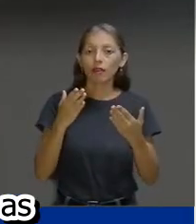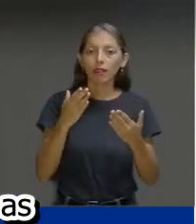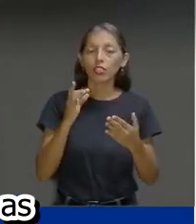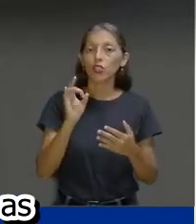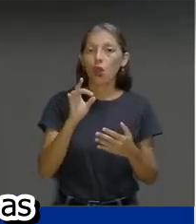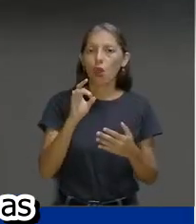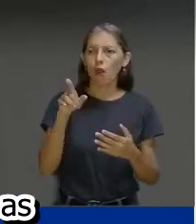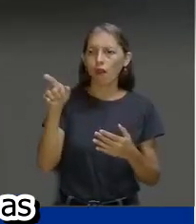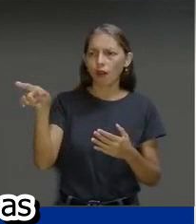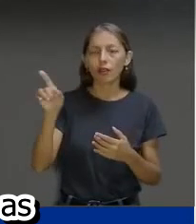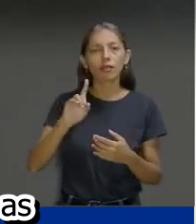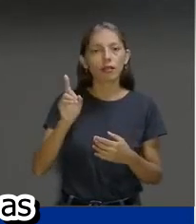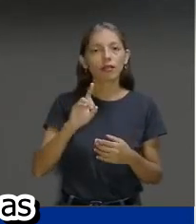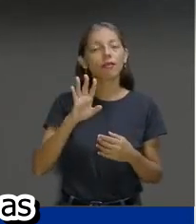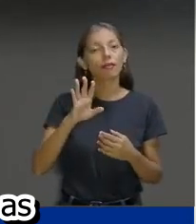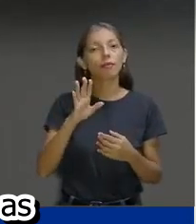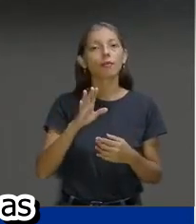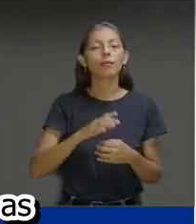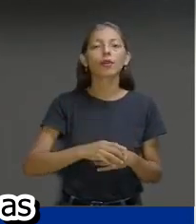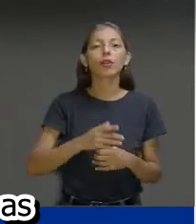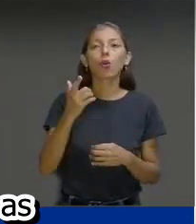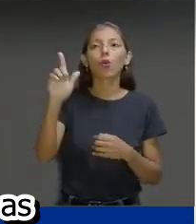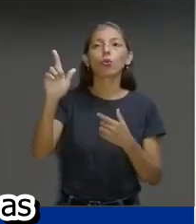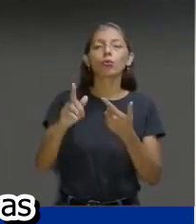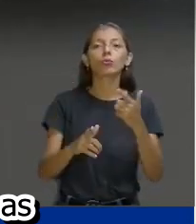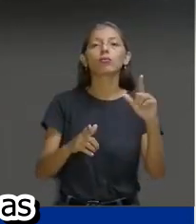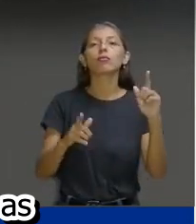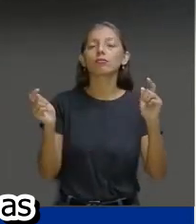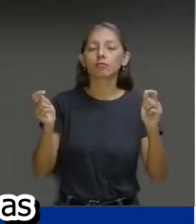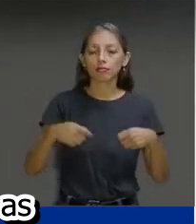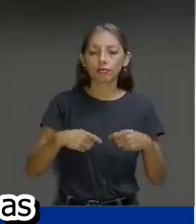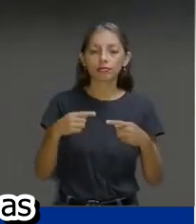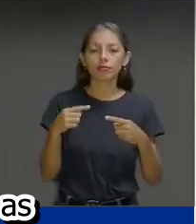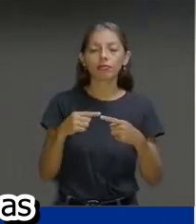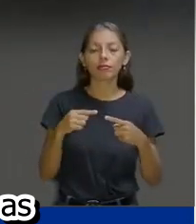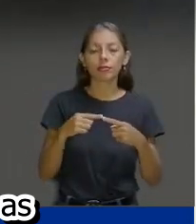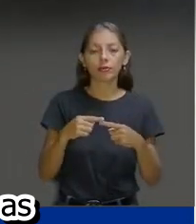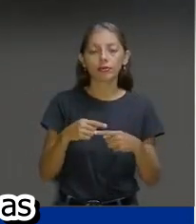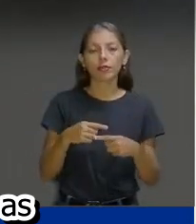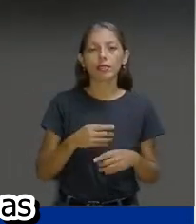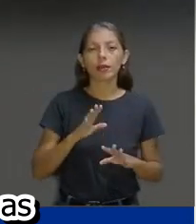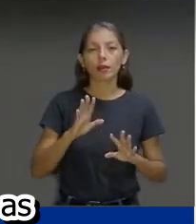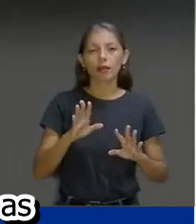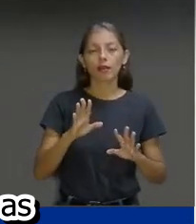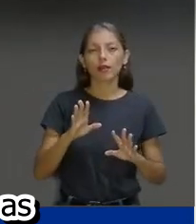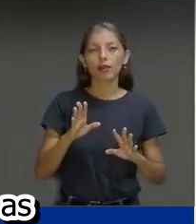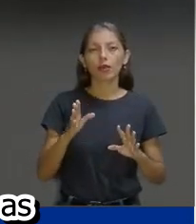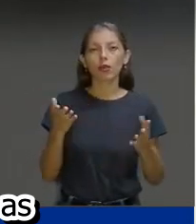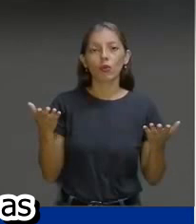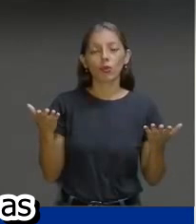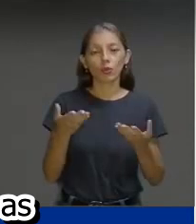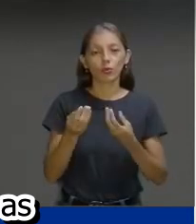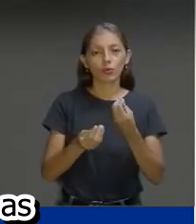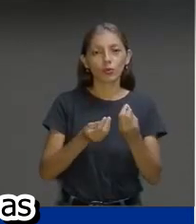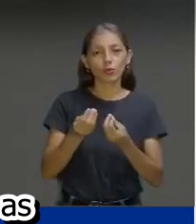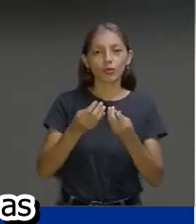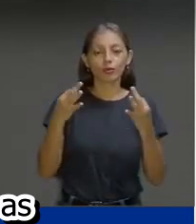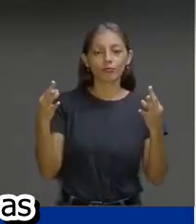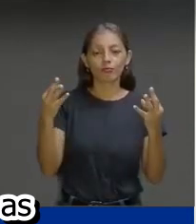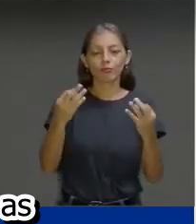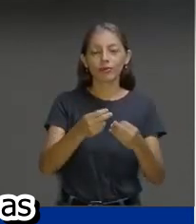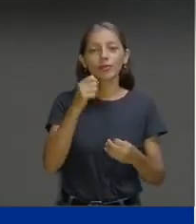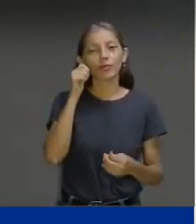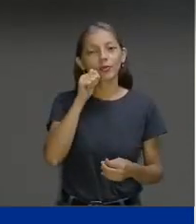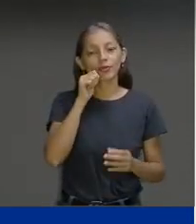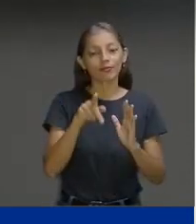é, por intermédio delas, prestigiar todas as mulheres amapaenses, e essa iniciativa